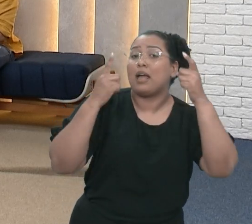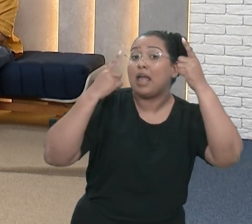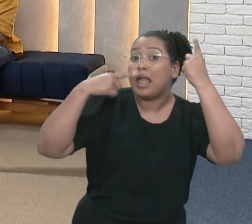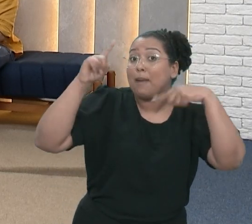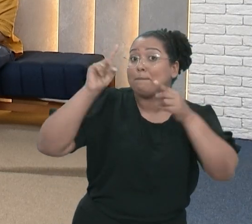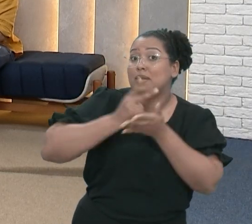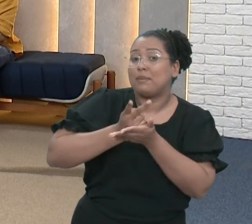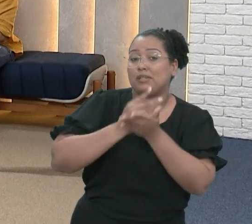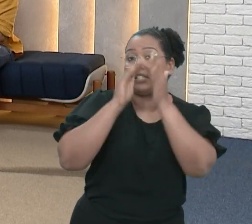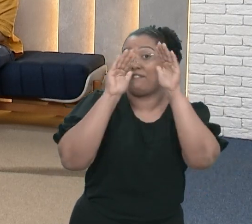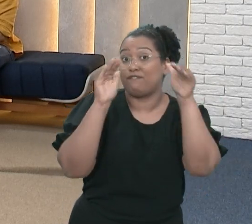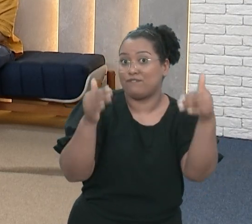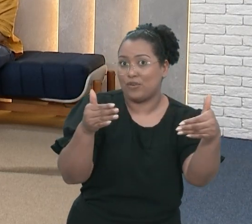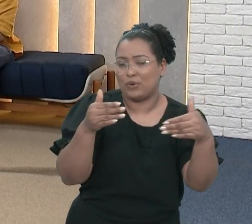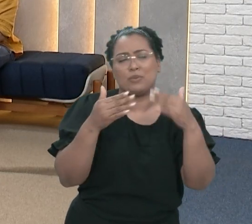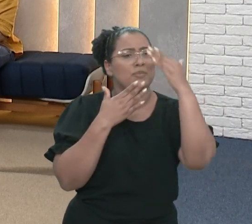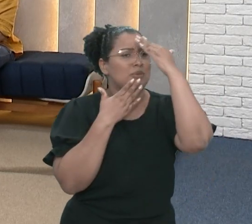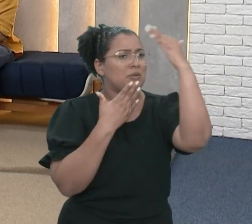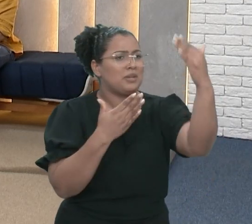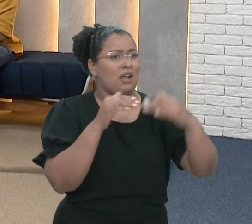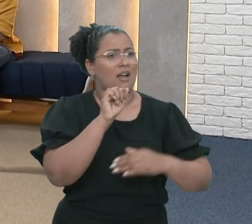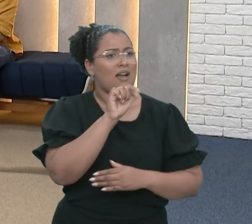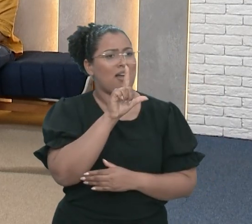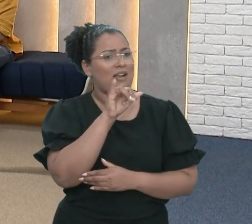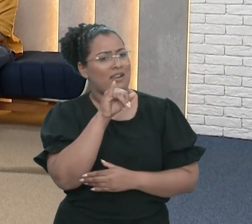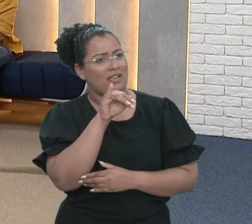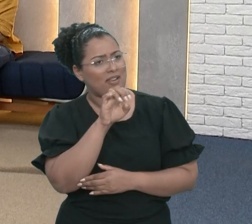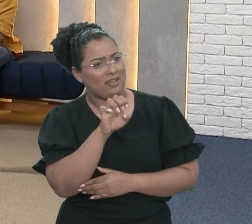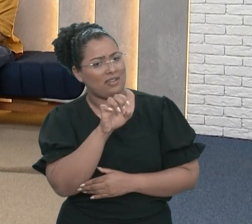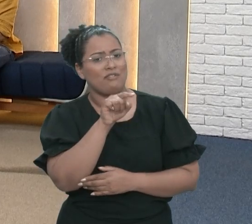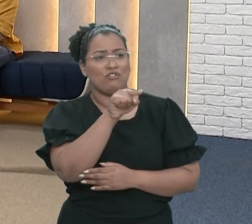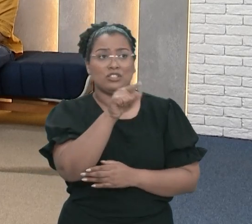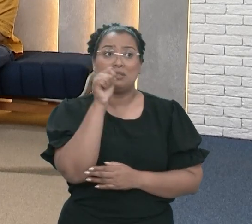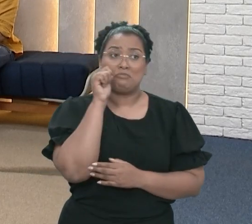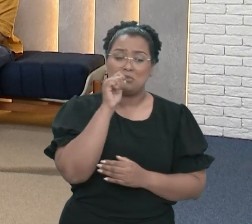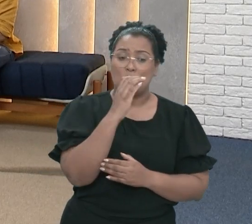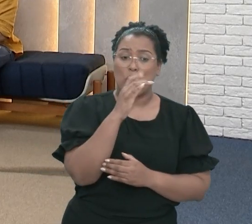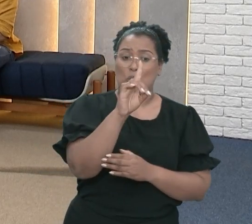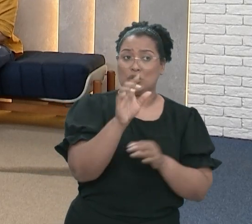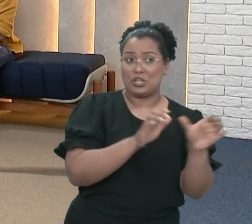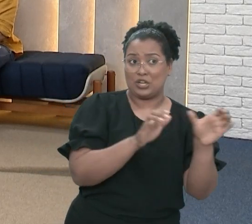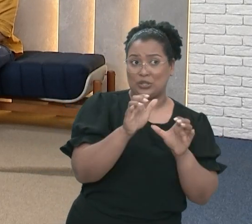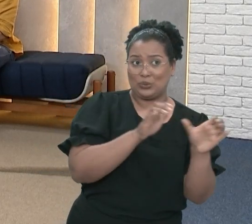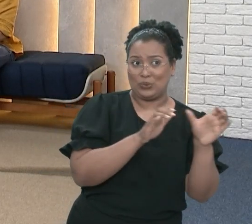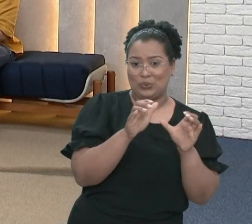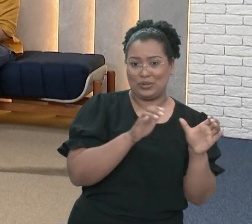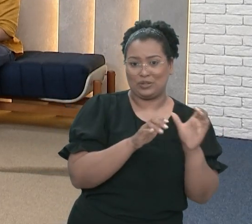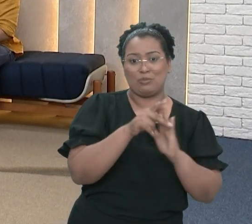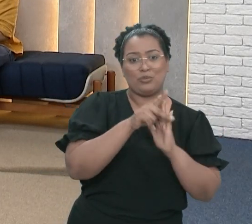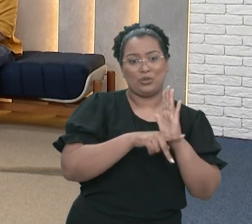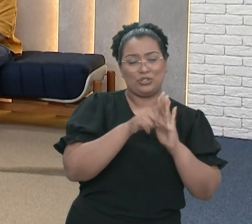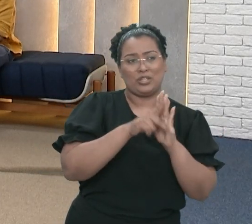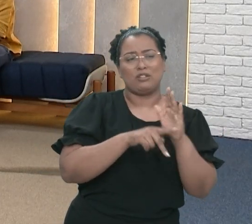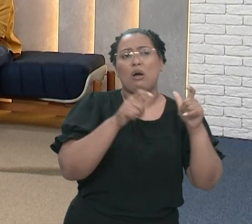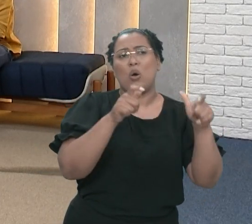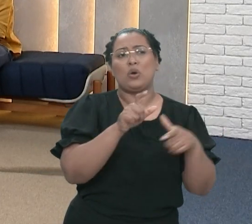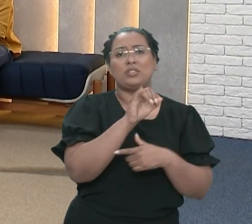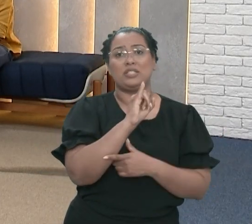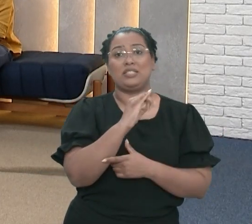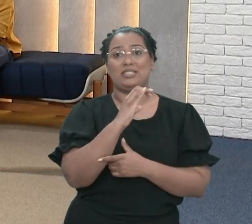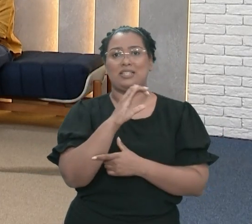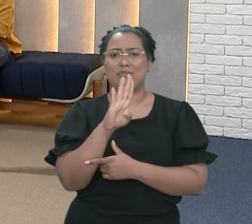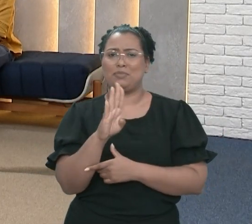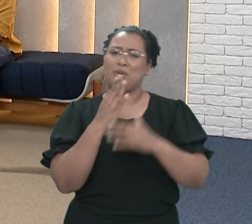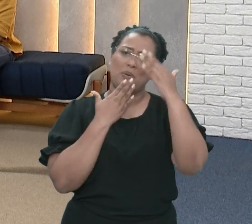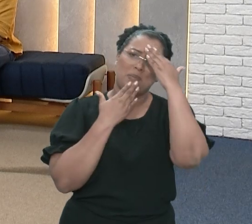aqui agradecer então mais uma vez a professora Aline Pansani, coordenadora do projeto Epilepsia em Foco do Instituto de Ciências Biológicas.